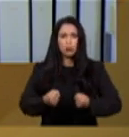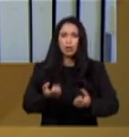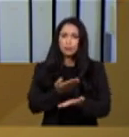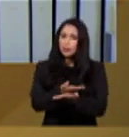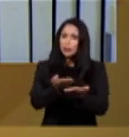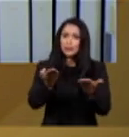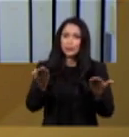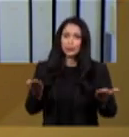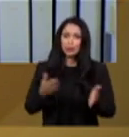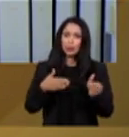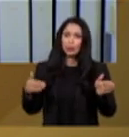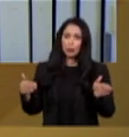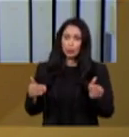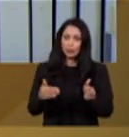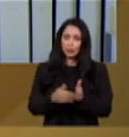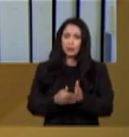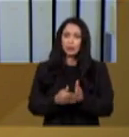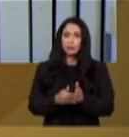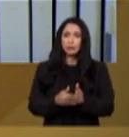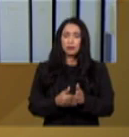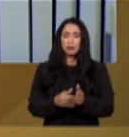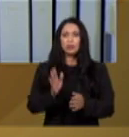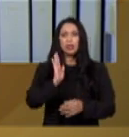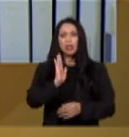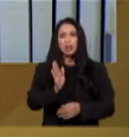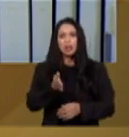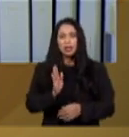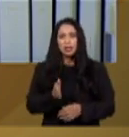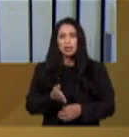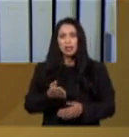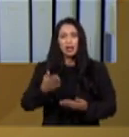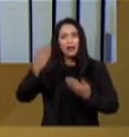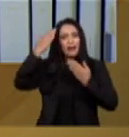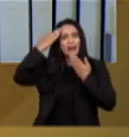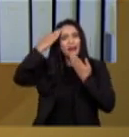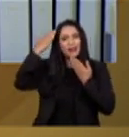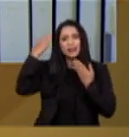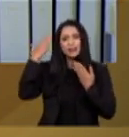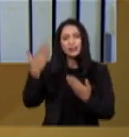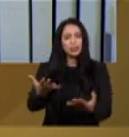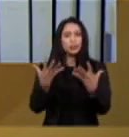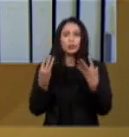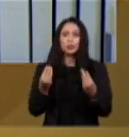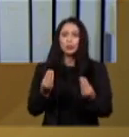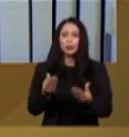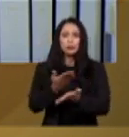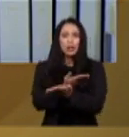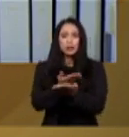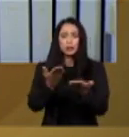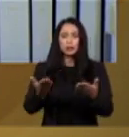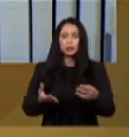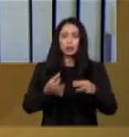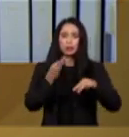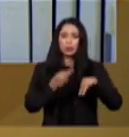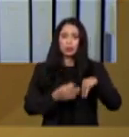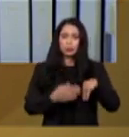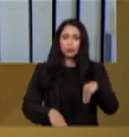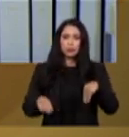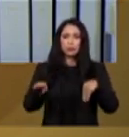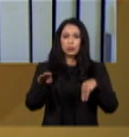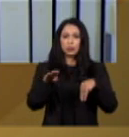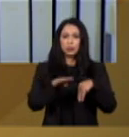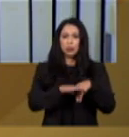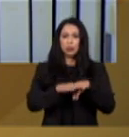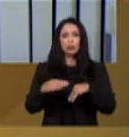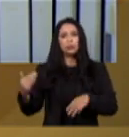todos. Desde logo, expresso meu profundo agradecimento às senhoras e senhores ministros, aos